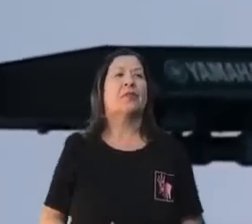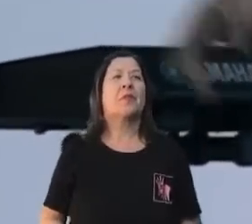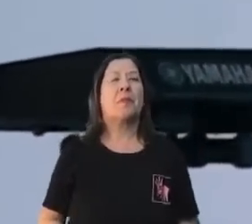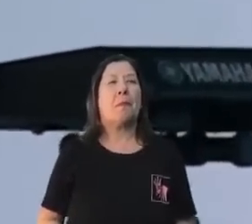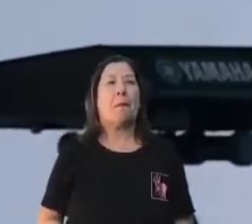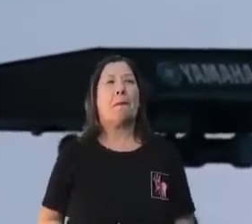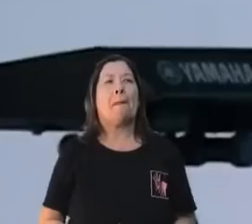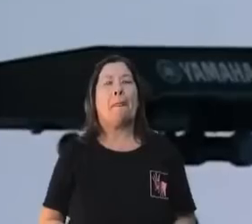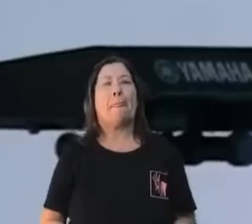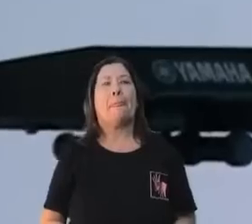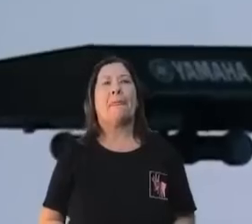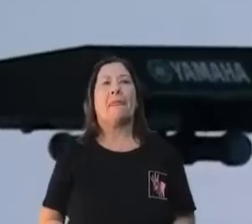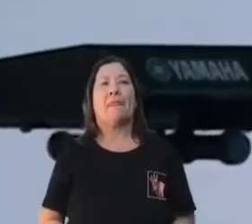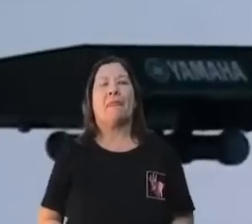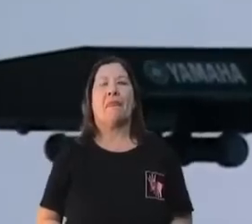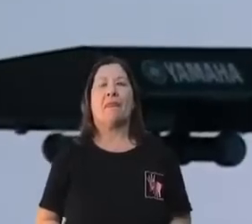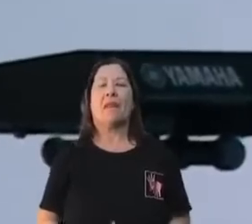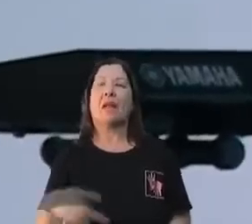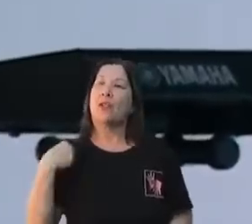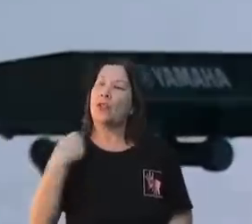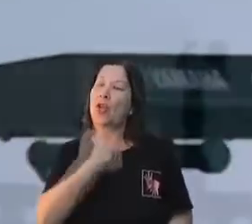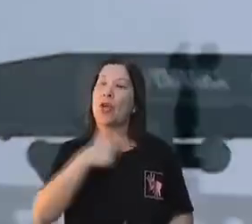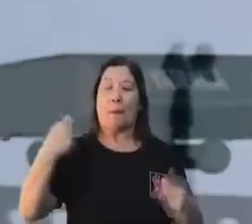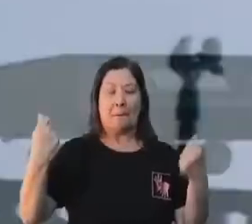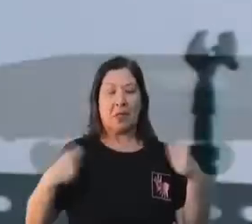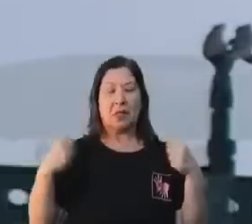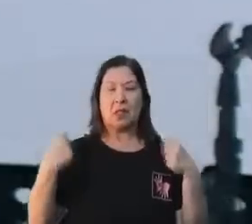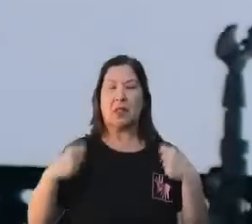Então não espera a pessoa morrer para elogiar, não.